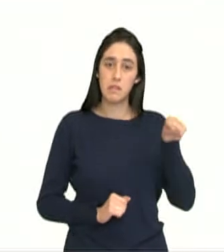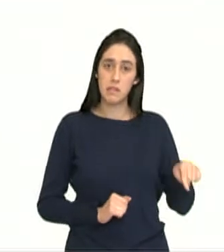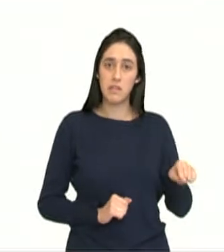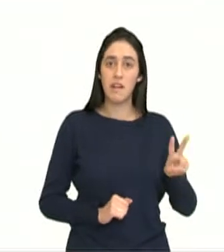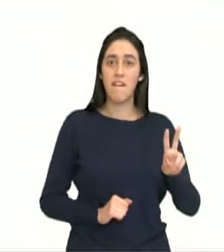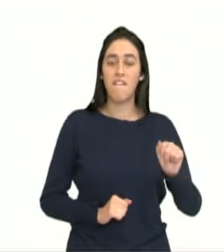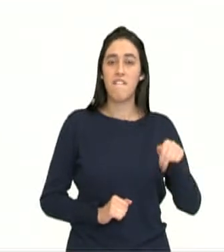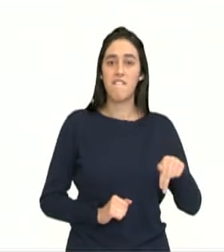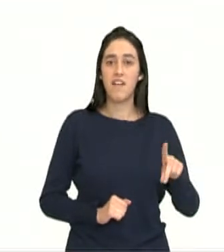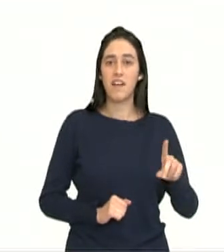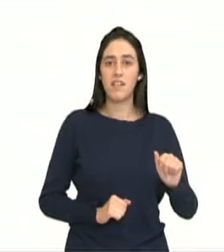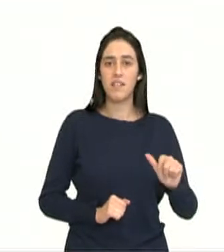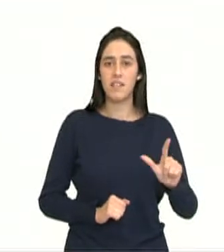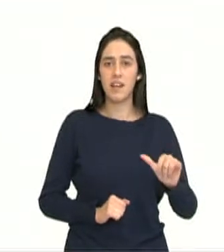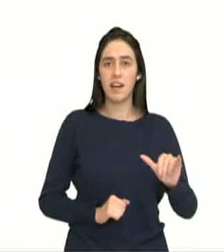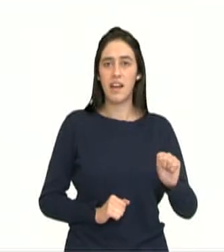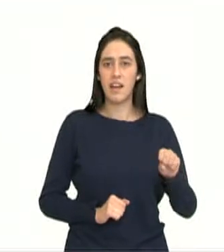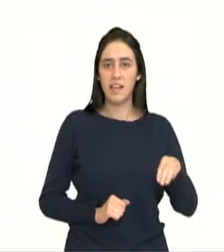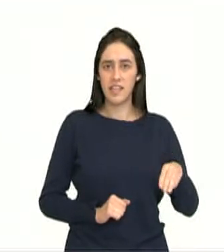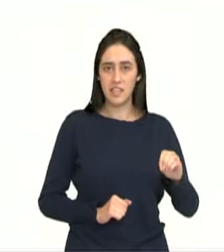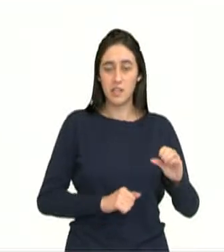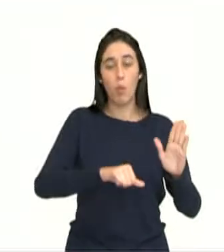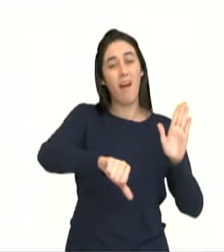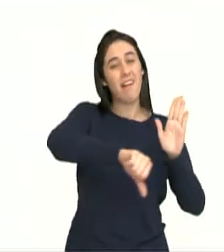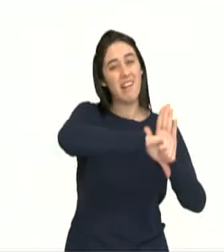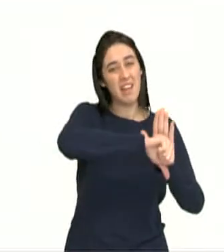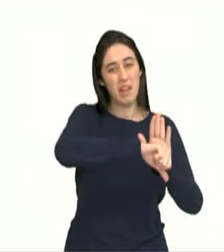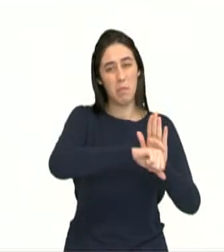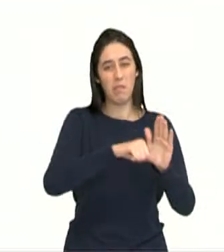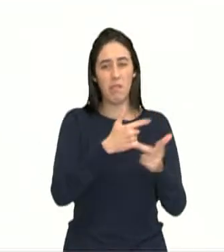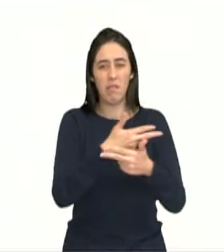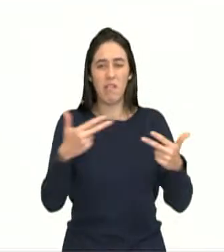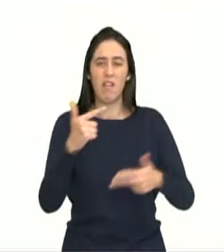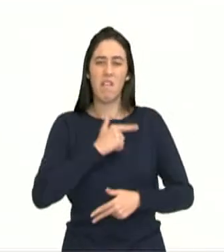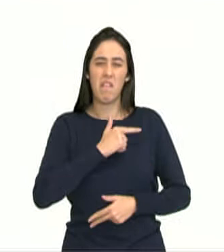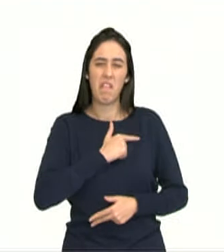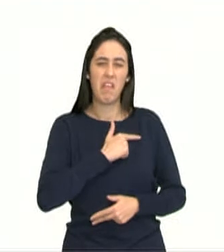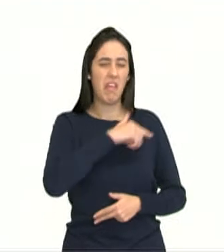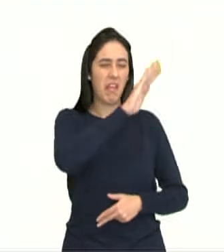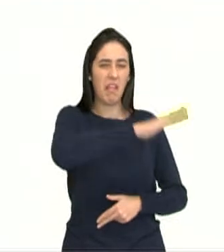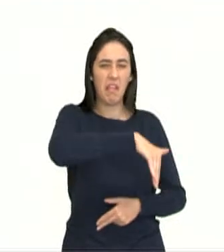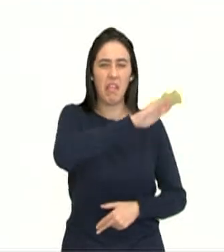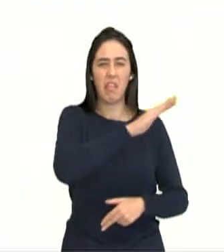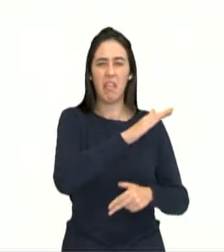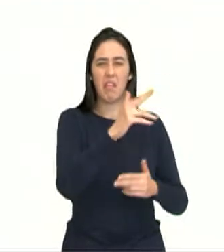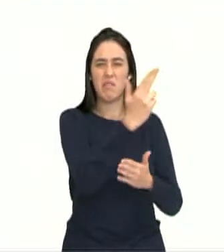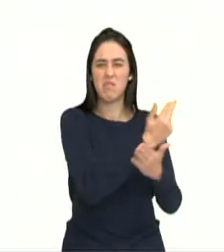arte, tá? Então, quando você fala de vandalismo, né, quando se faz alguma